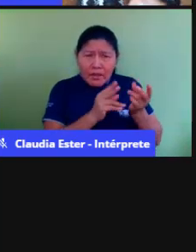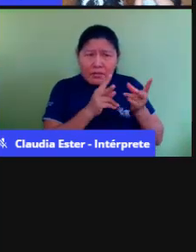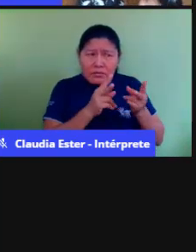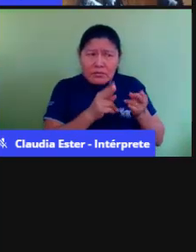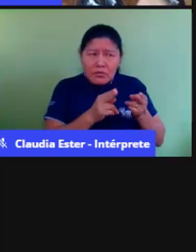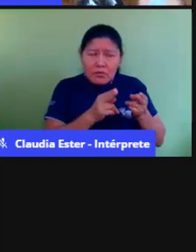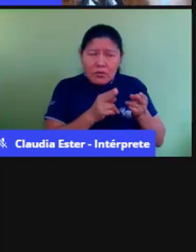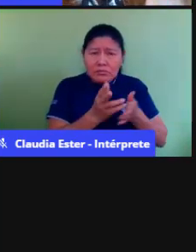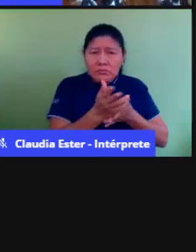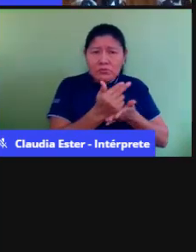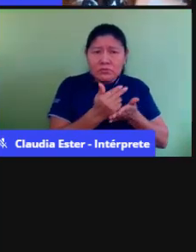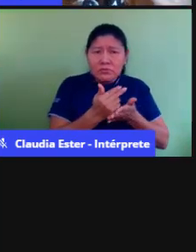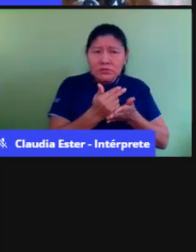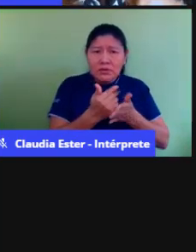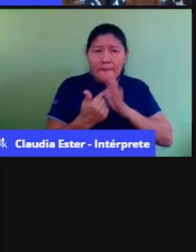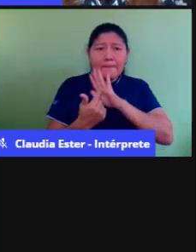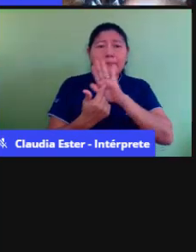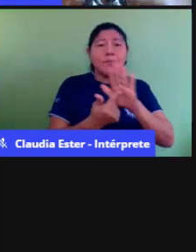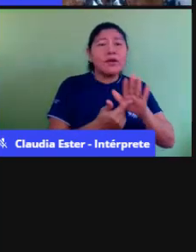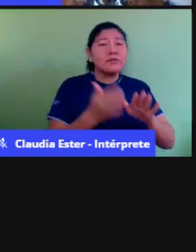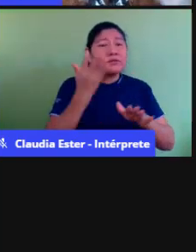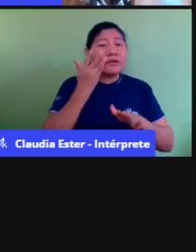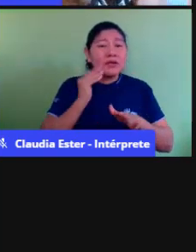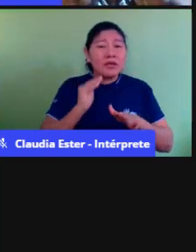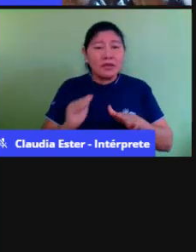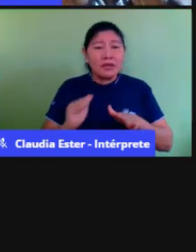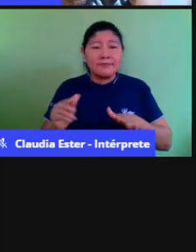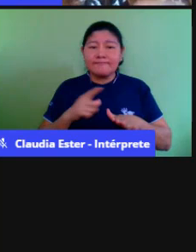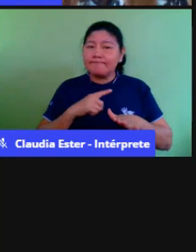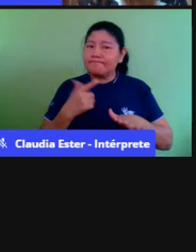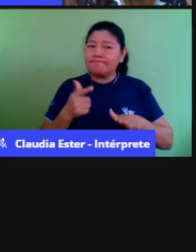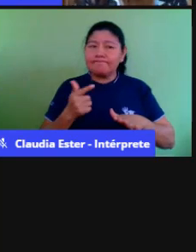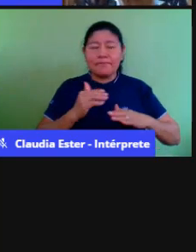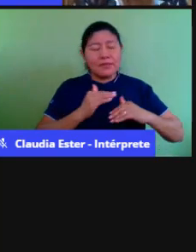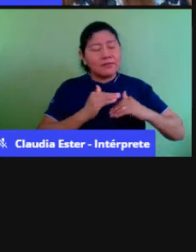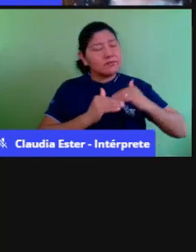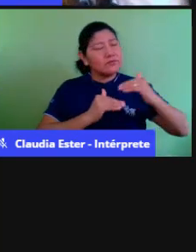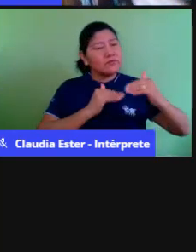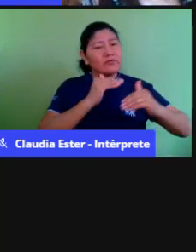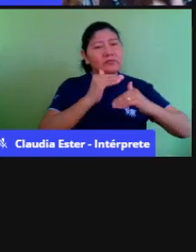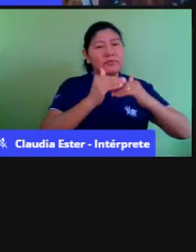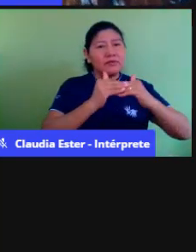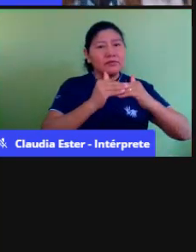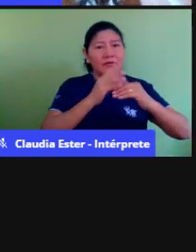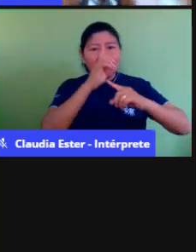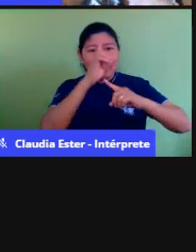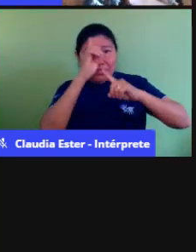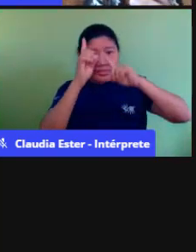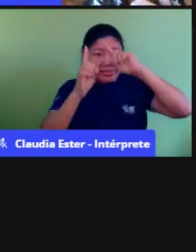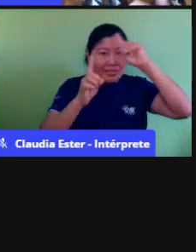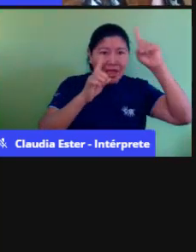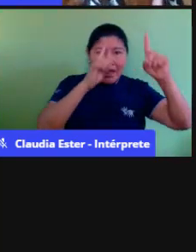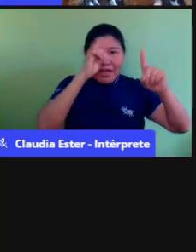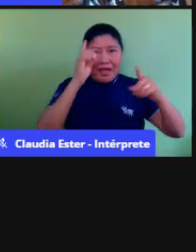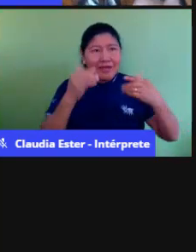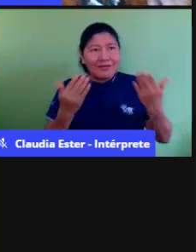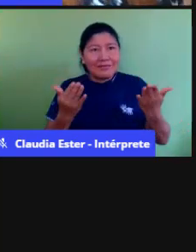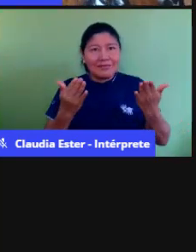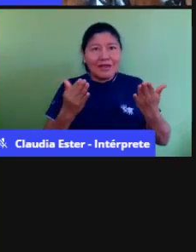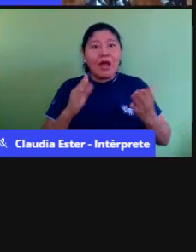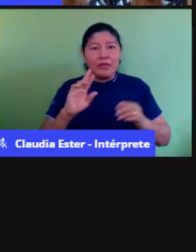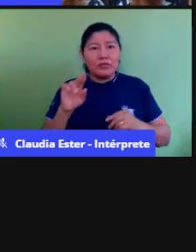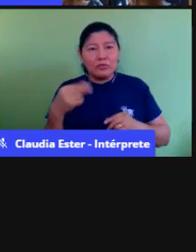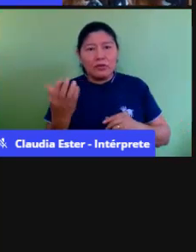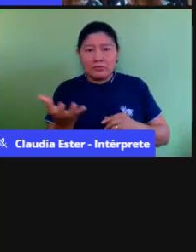desenho, a criança não desenvolve o seu processo criativo. E o que nós queremos que as nossas crianças desenvolvam? O